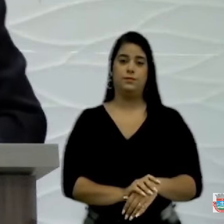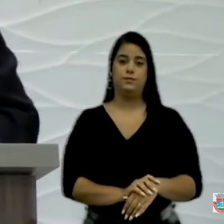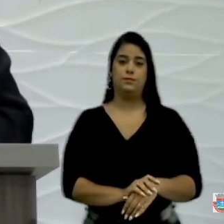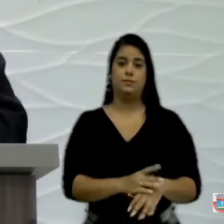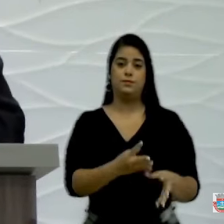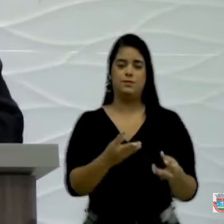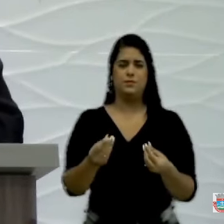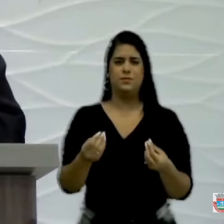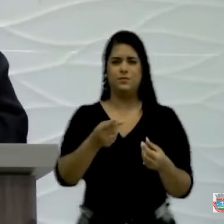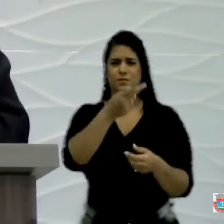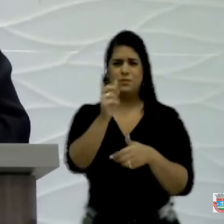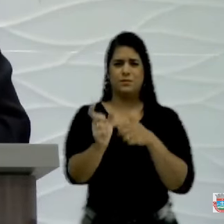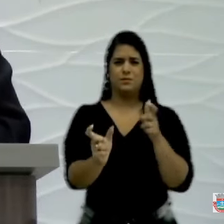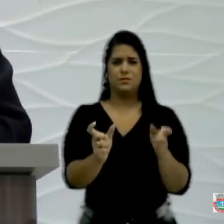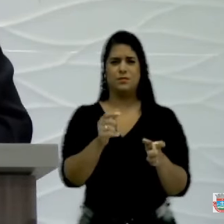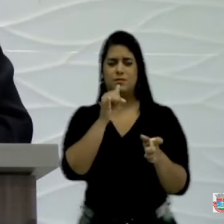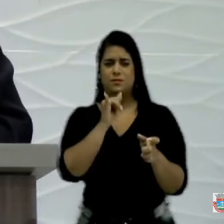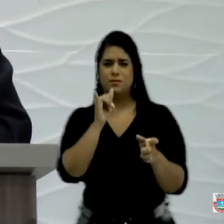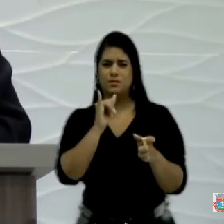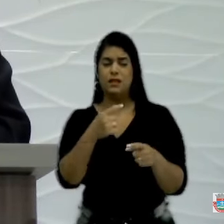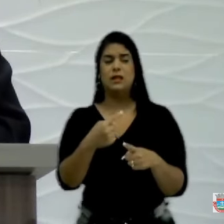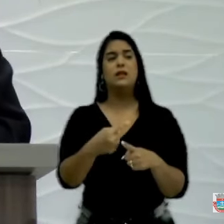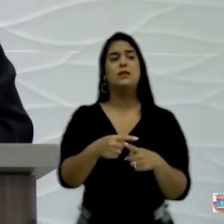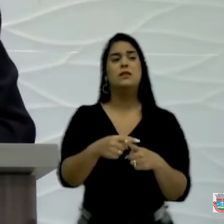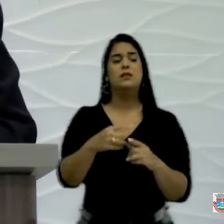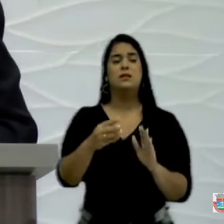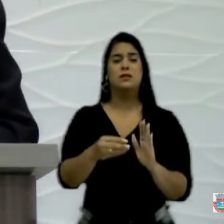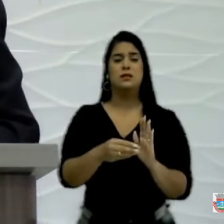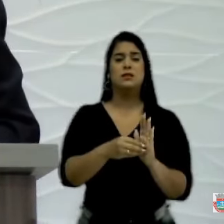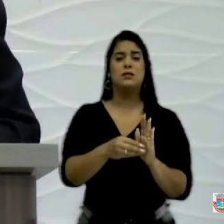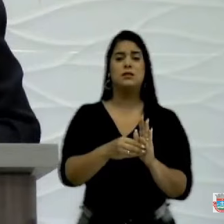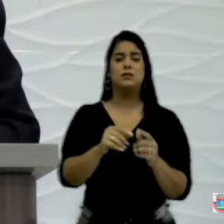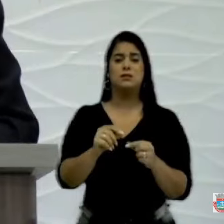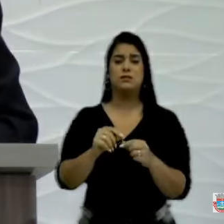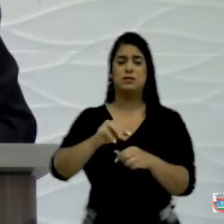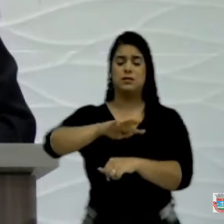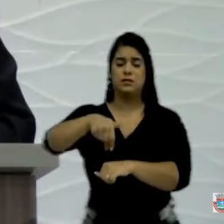muitas pessoas dizem, por que não colocam uma emenda para fazer uma praça?